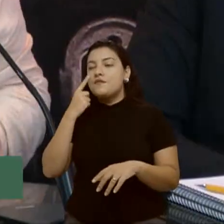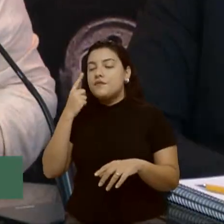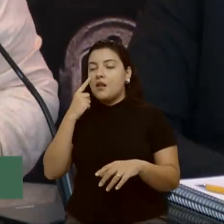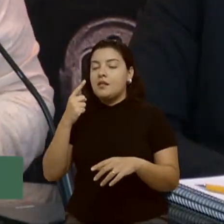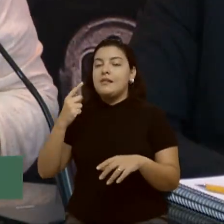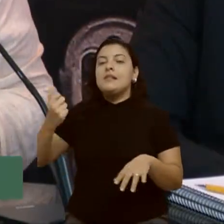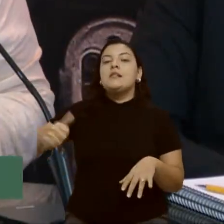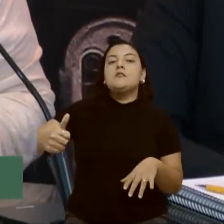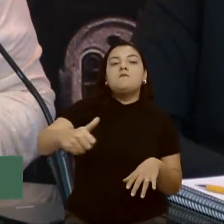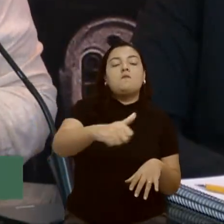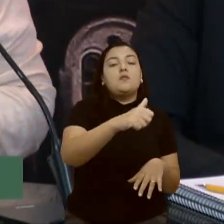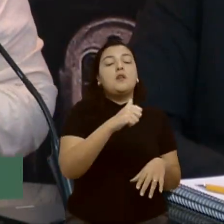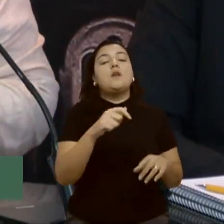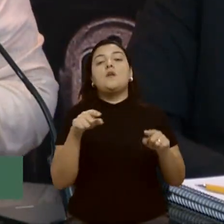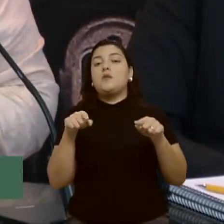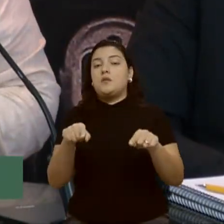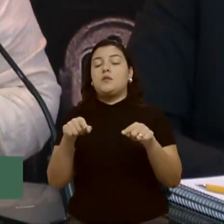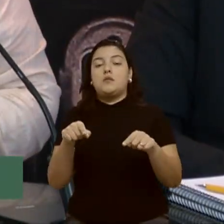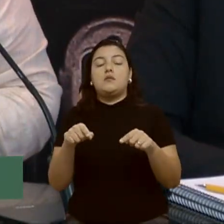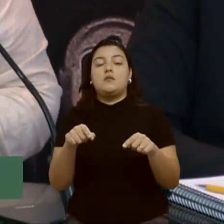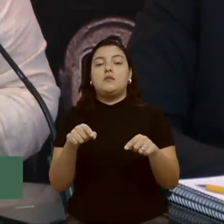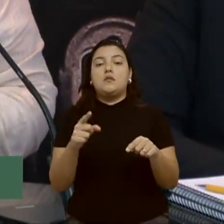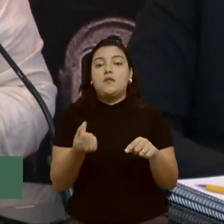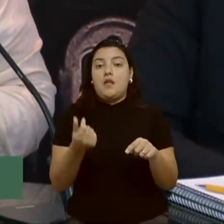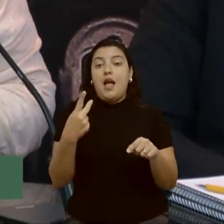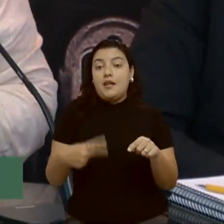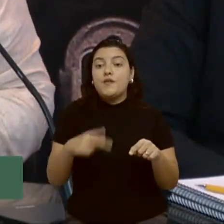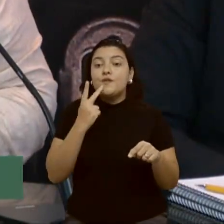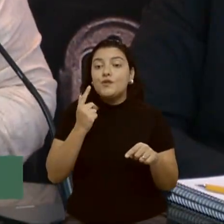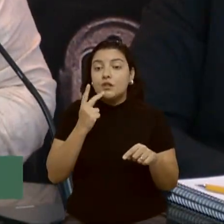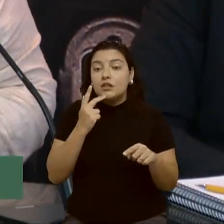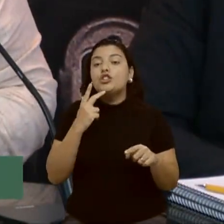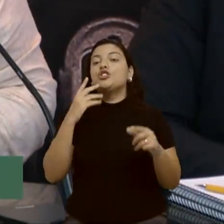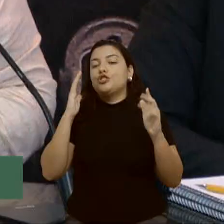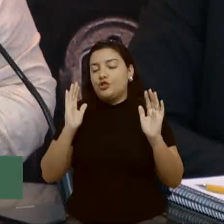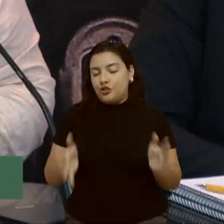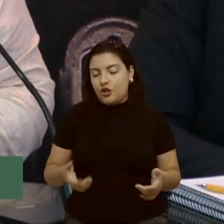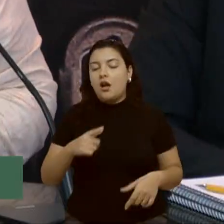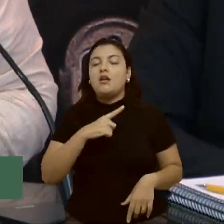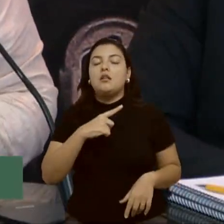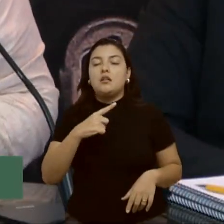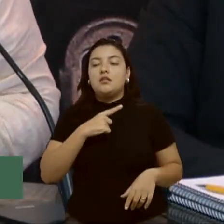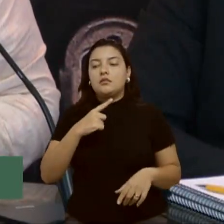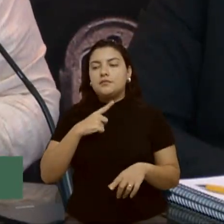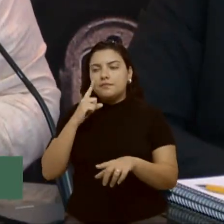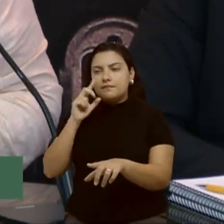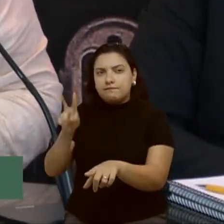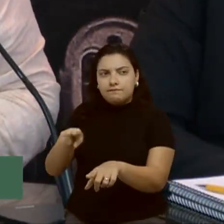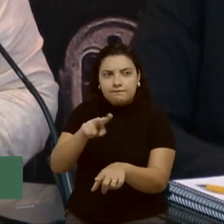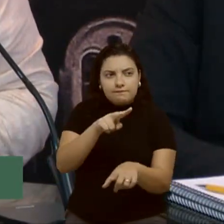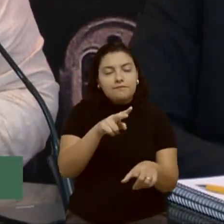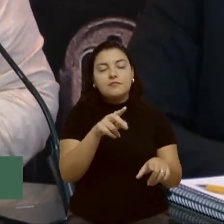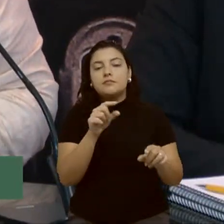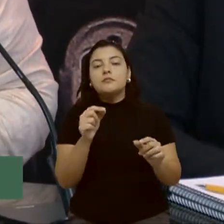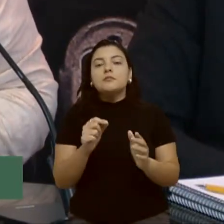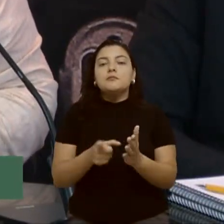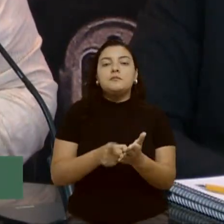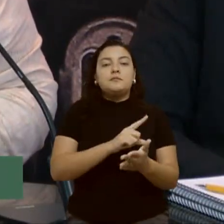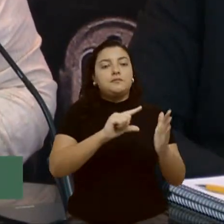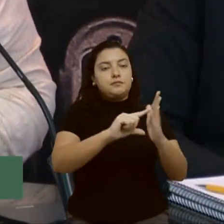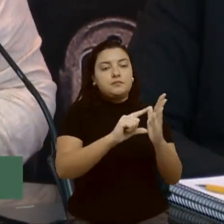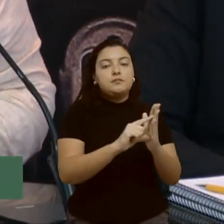até mesmo passou aí na matéria. O PROCON Fortaleza, ele já está monitorando os preços, tanto em